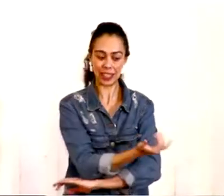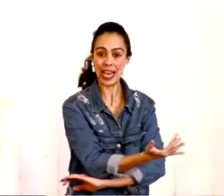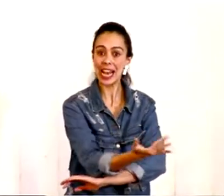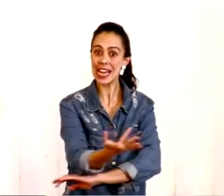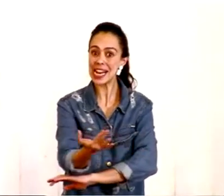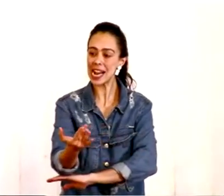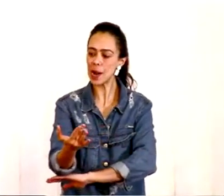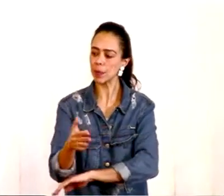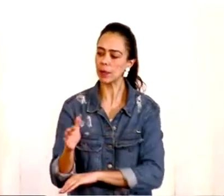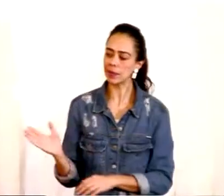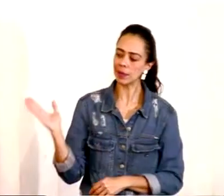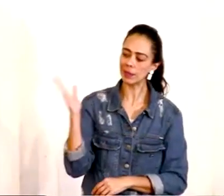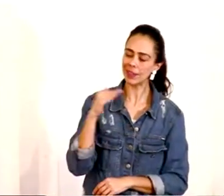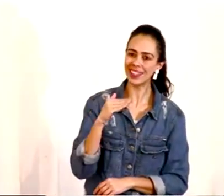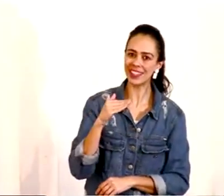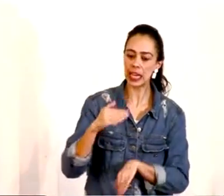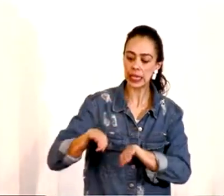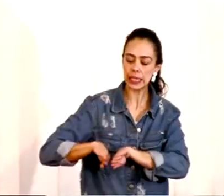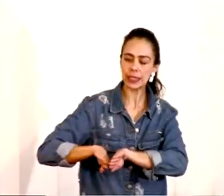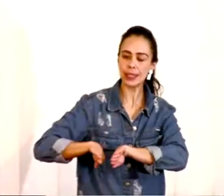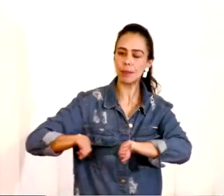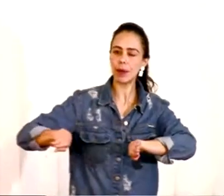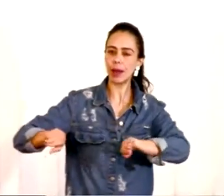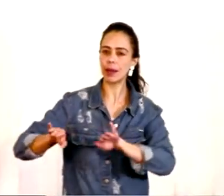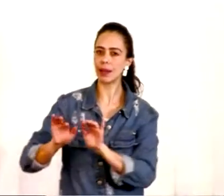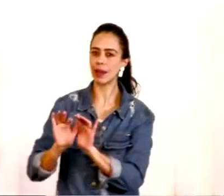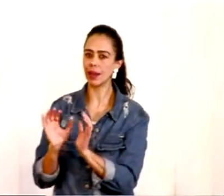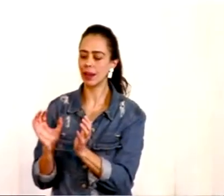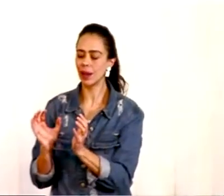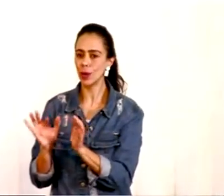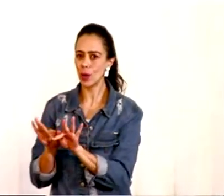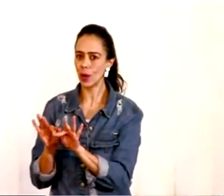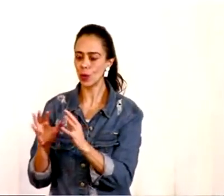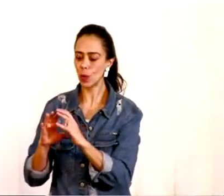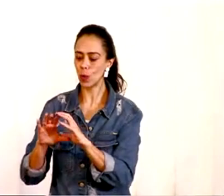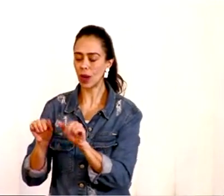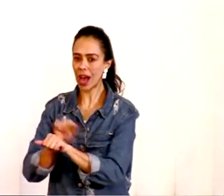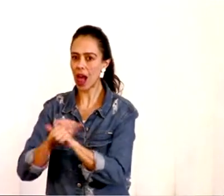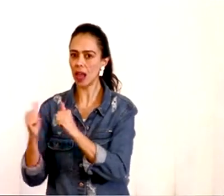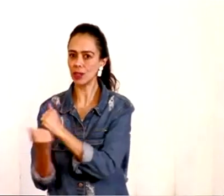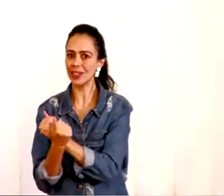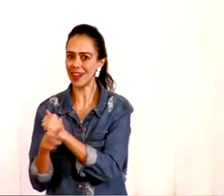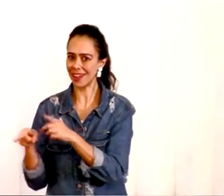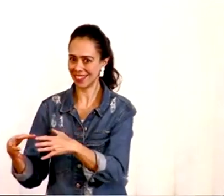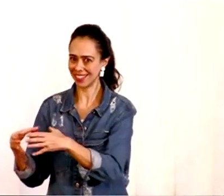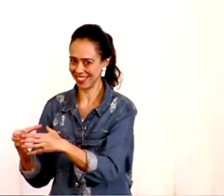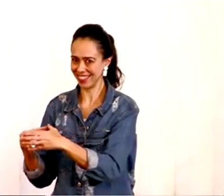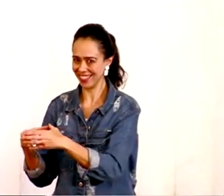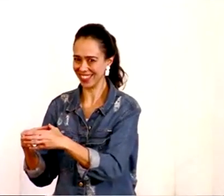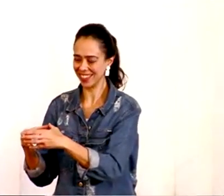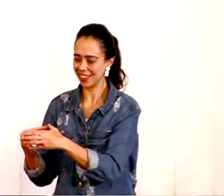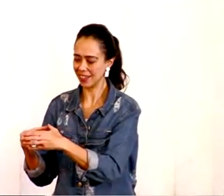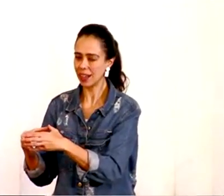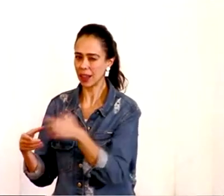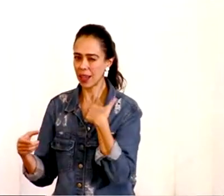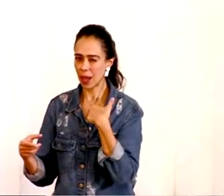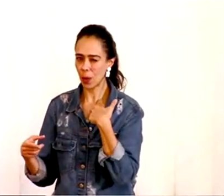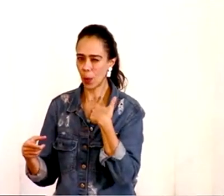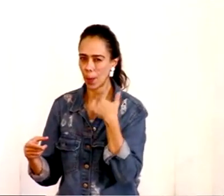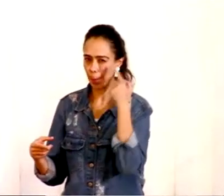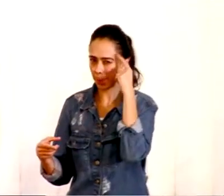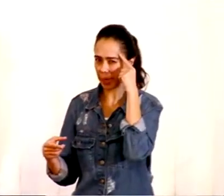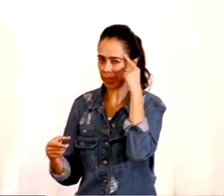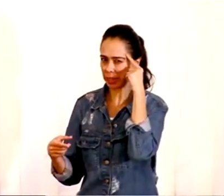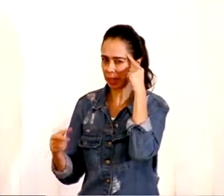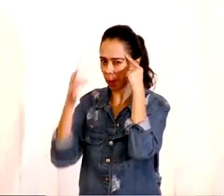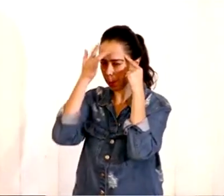da sociedade, para que o grito daquela que vai receber o golpe não seja ouvido. E então